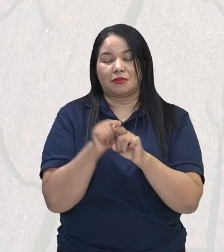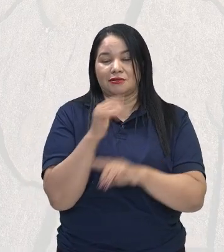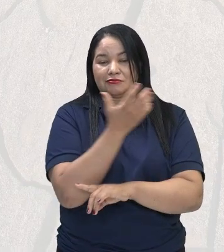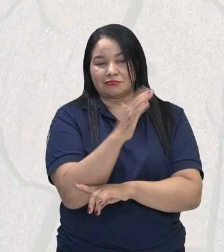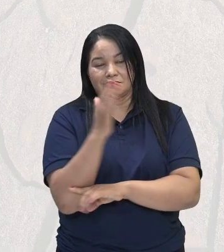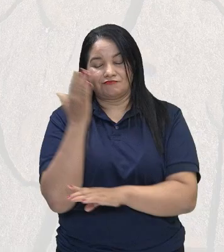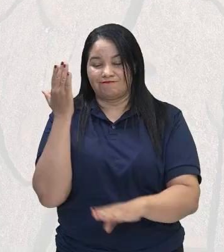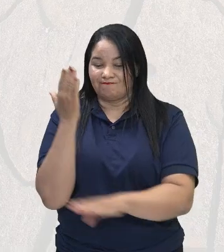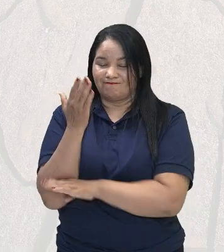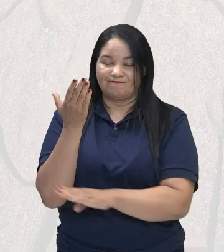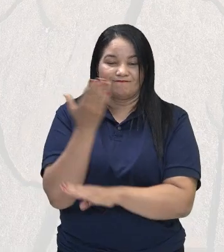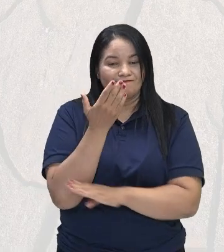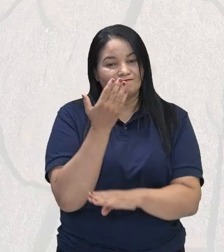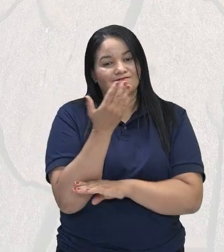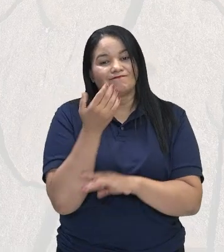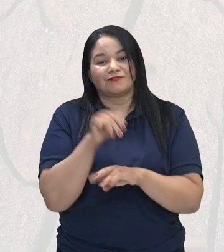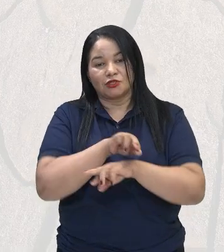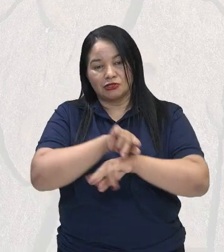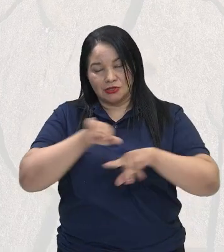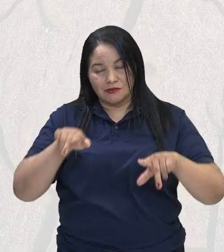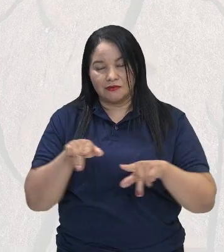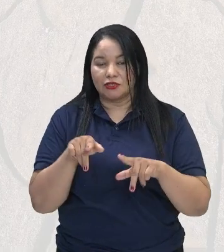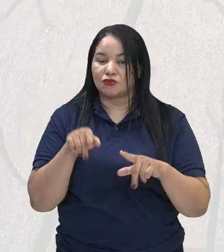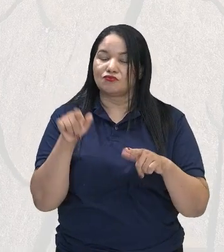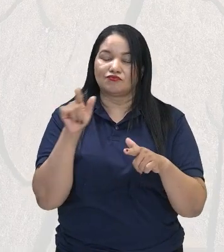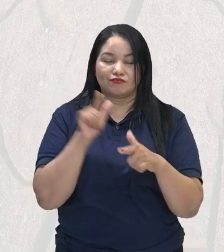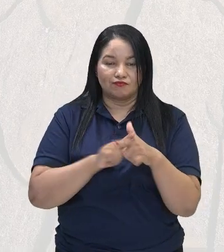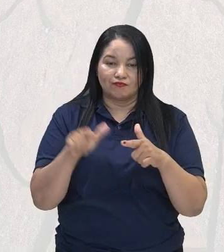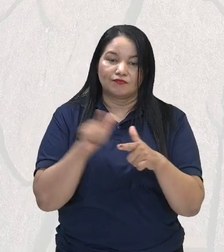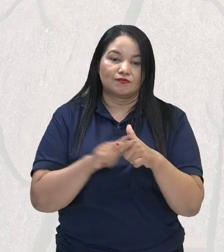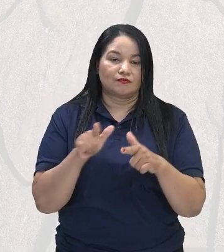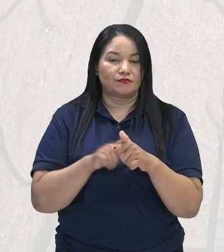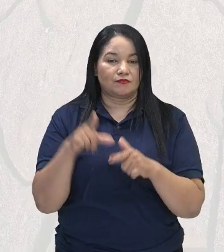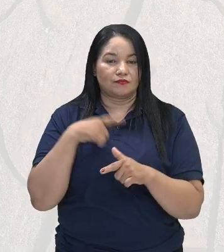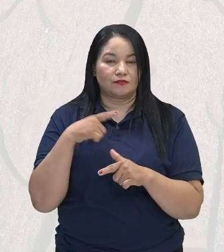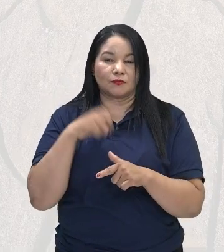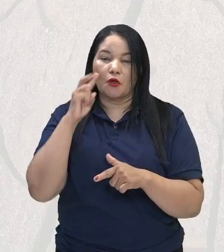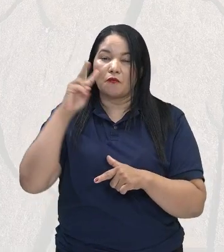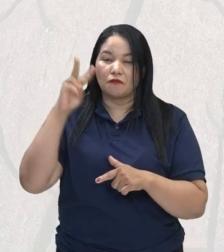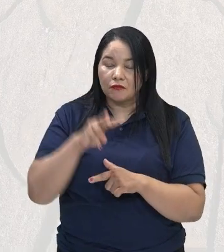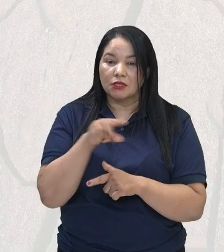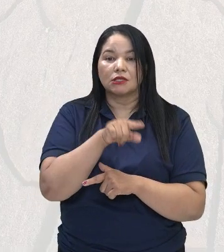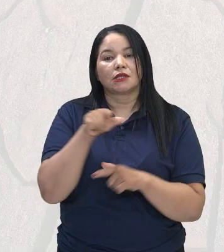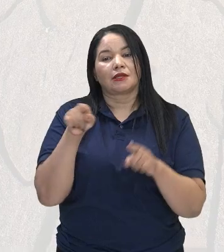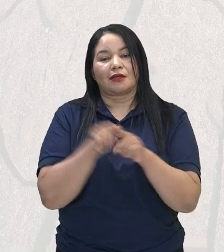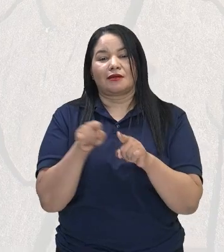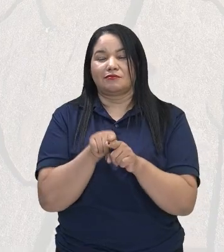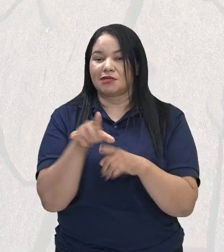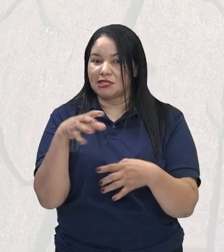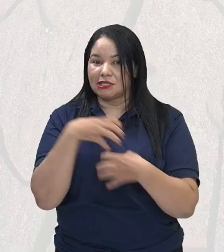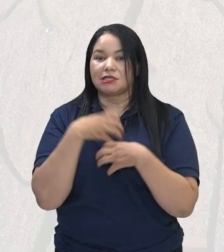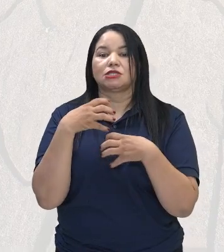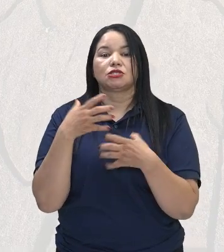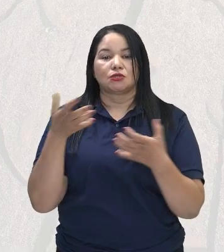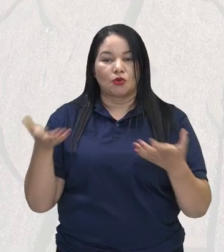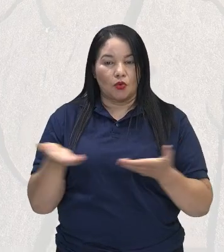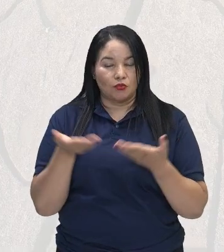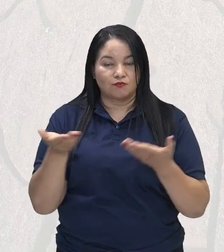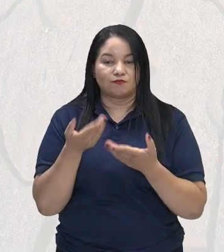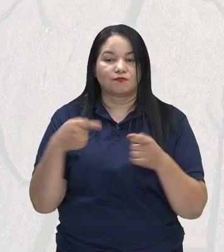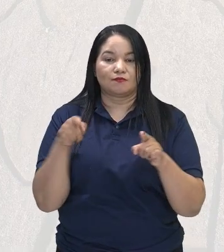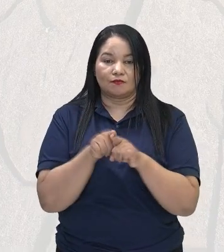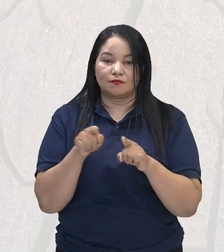desmatamento de florestas. Tudo isso já pode ser sentido na atualidade